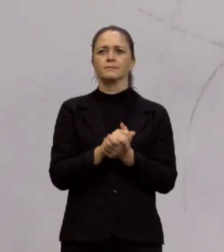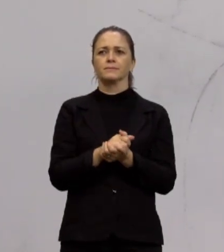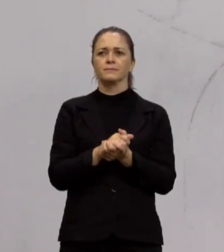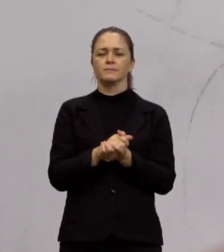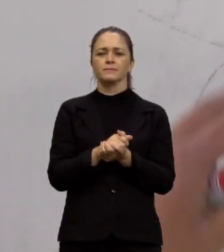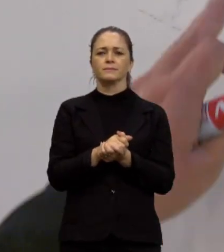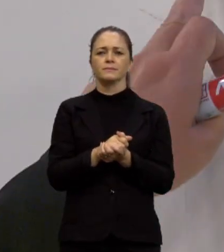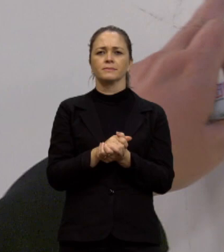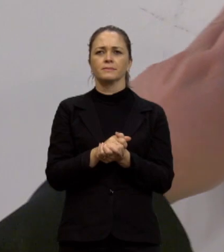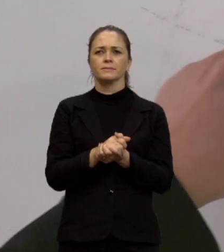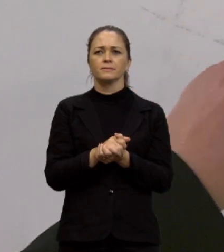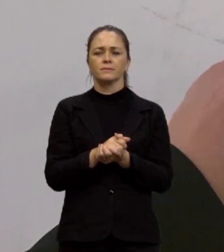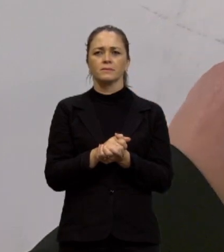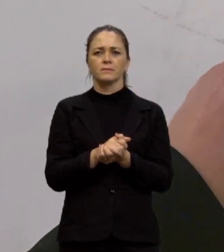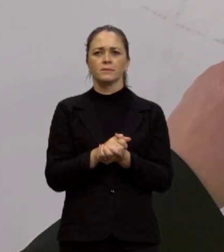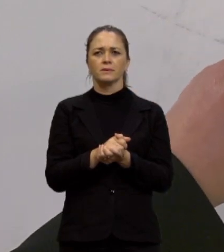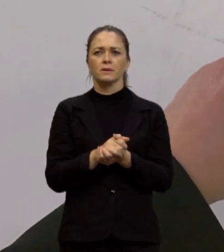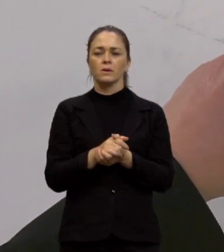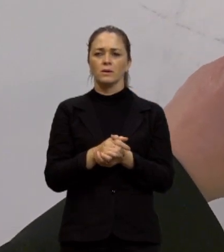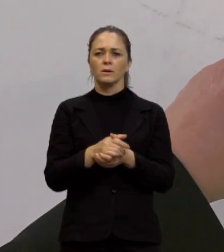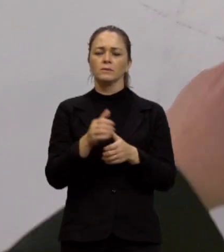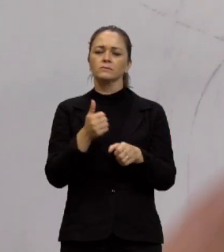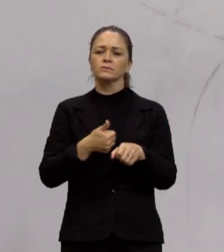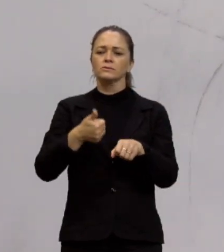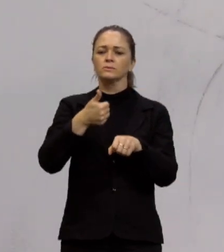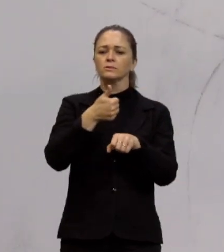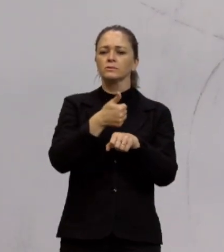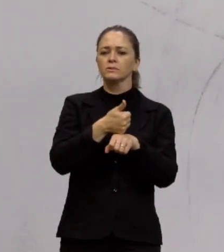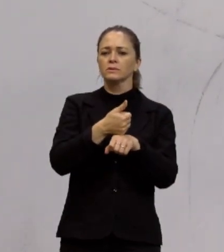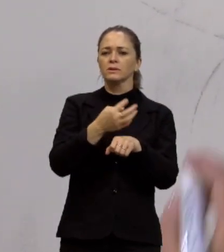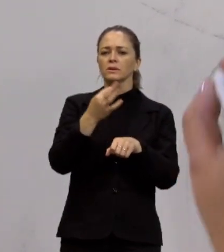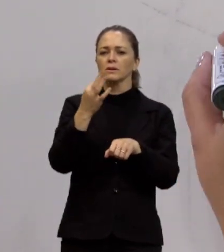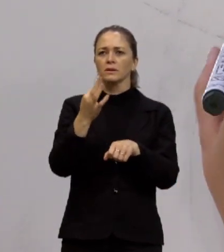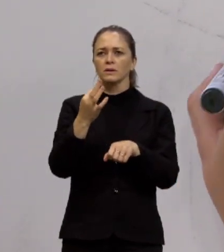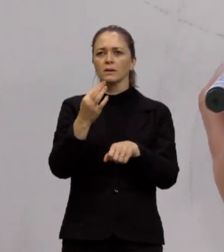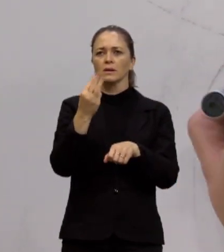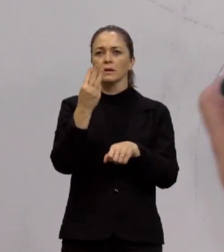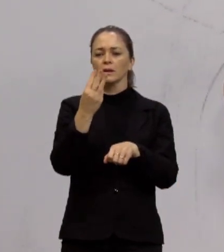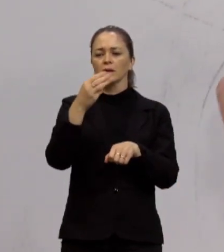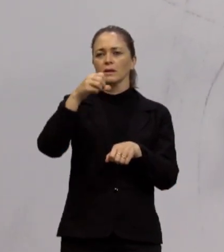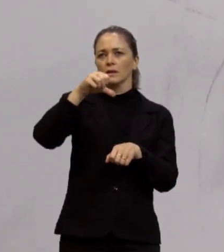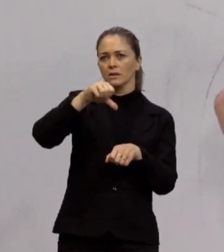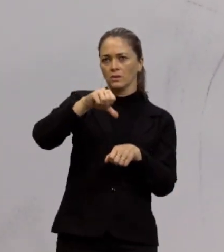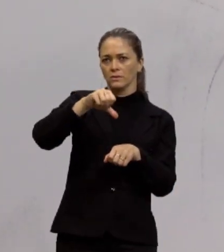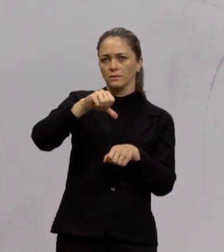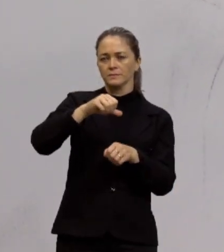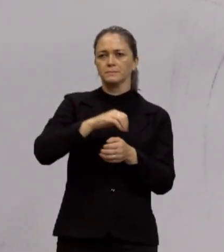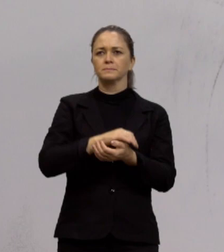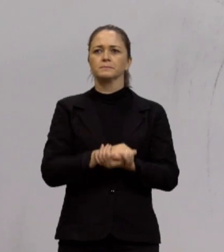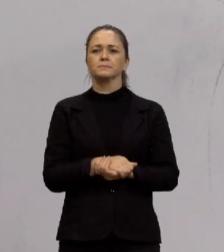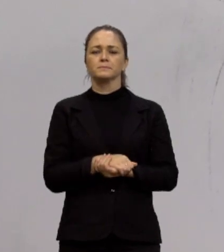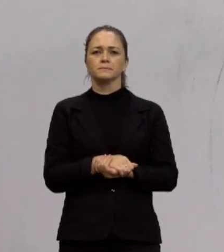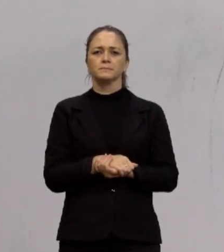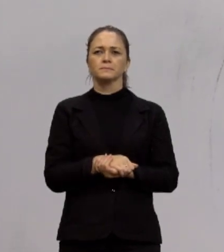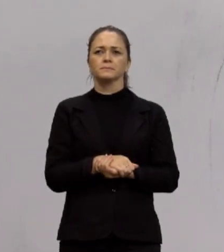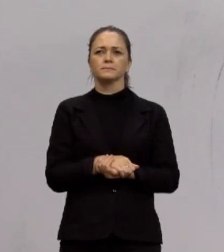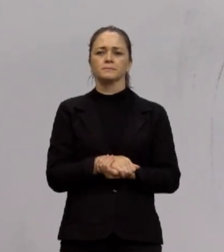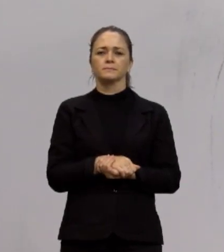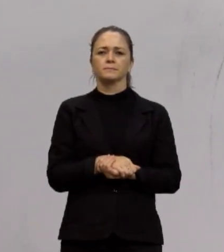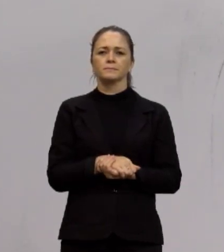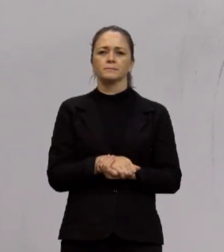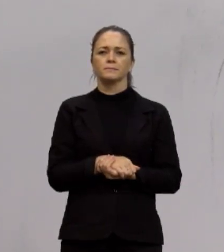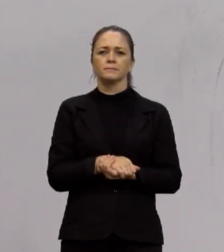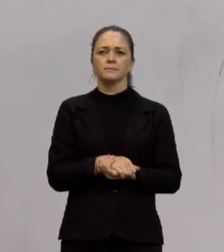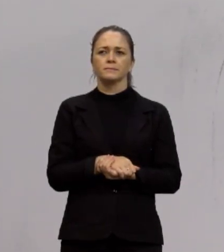Sendo que, no lugar deste T, nós vamos colocar os 39.